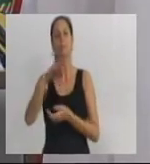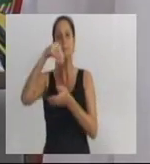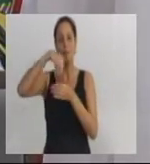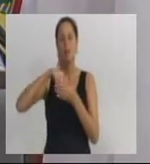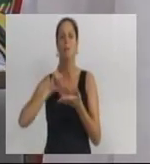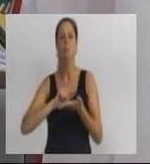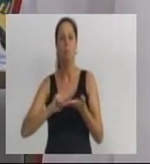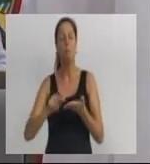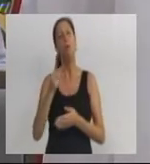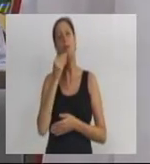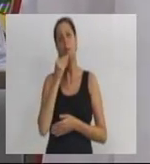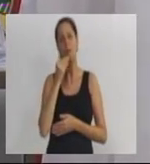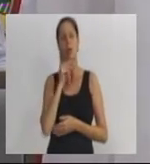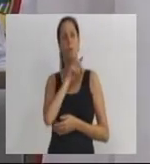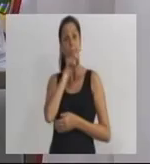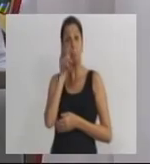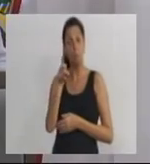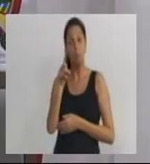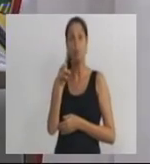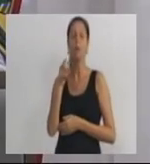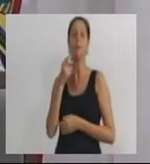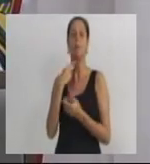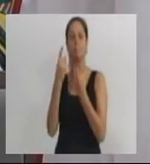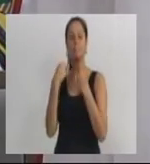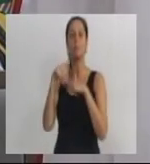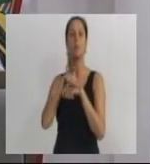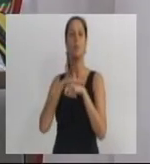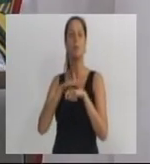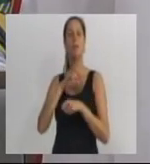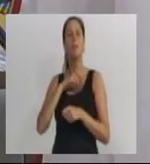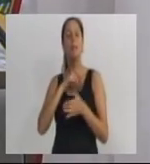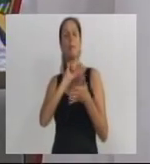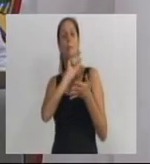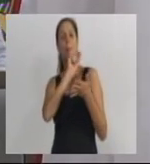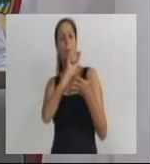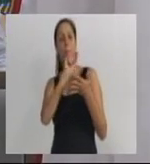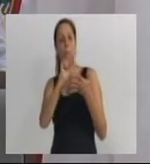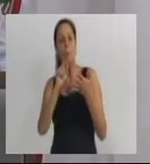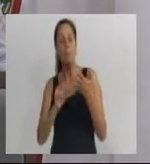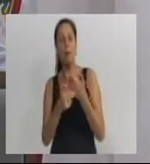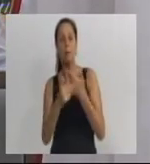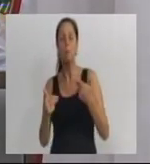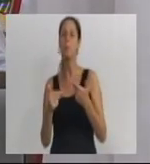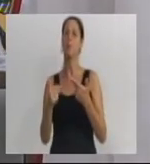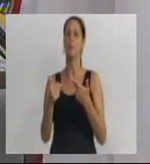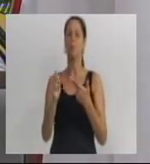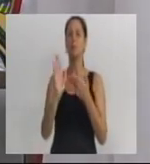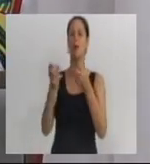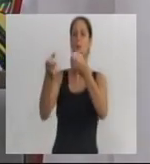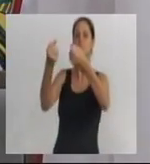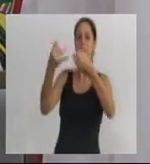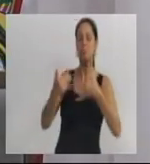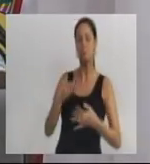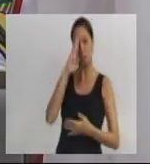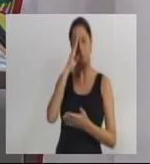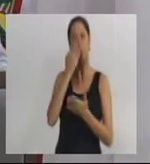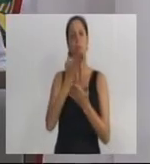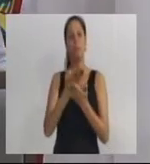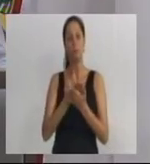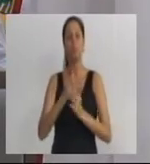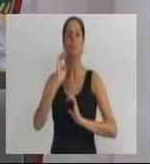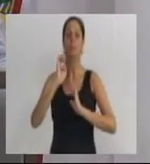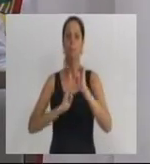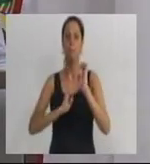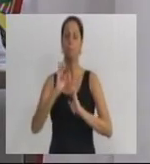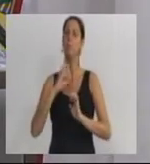que lá foram levantados, quero aqui continuar persistindo. Eu tenho certeza de que a empresa também tem compromisso,